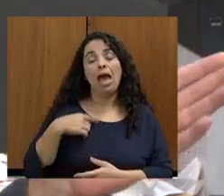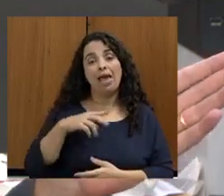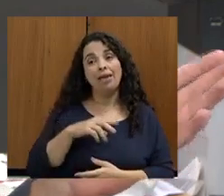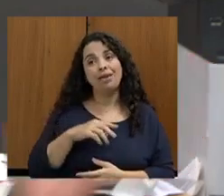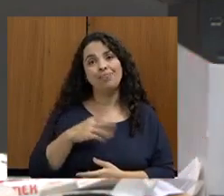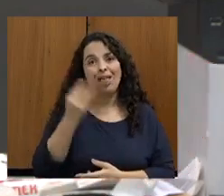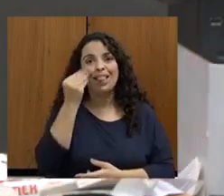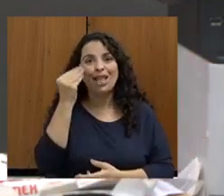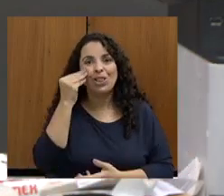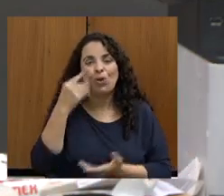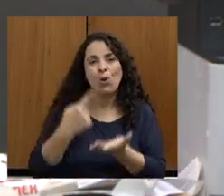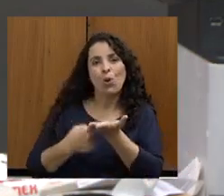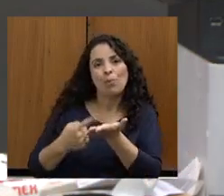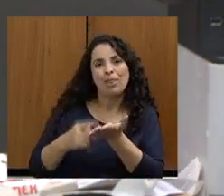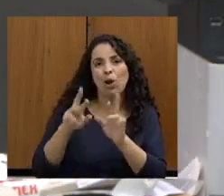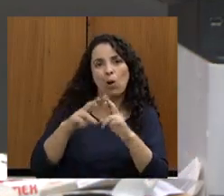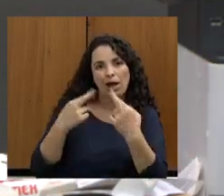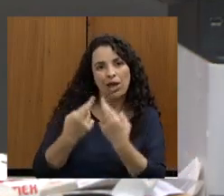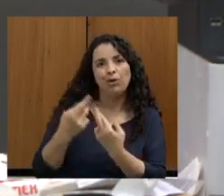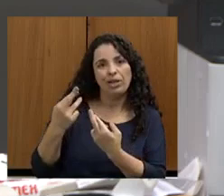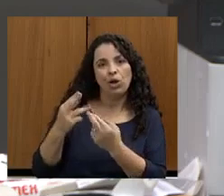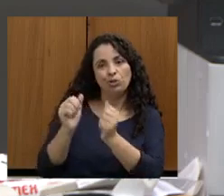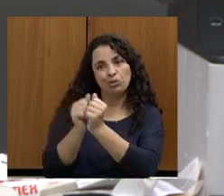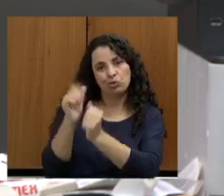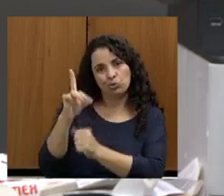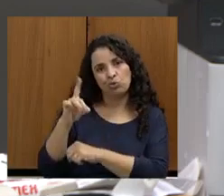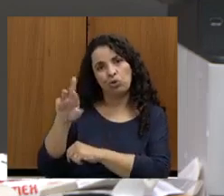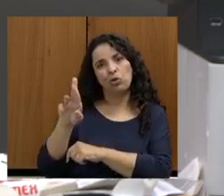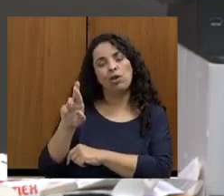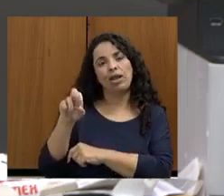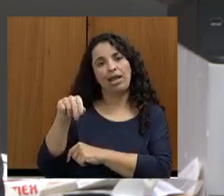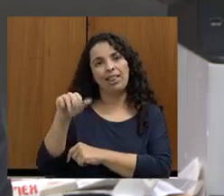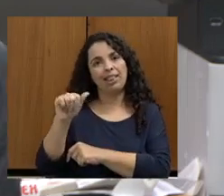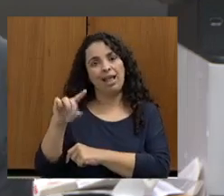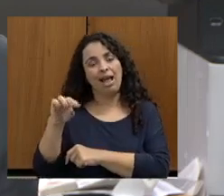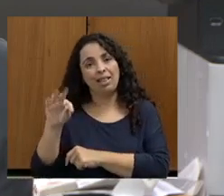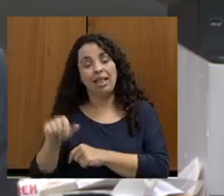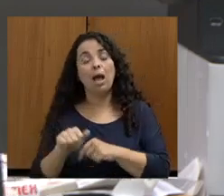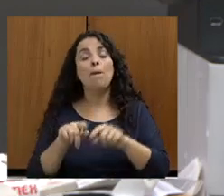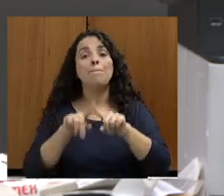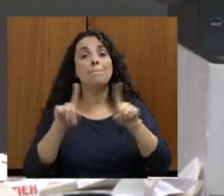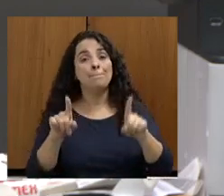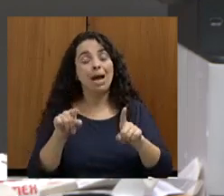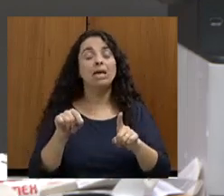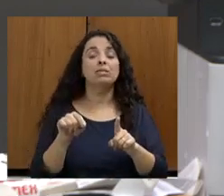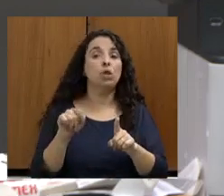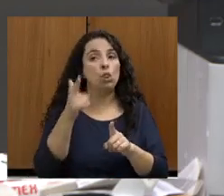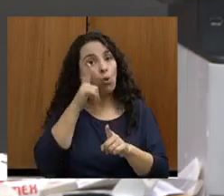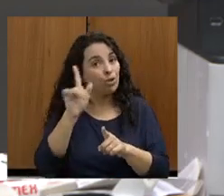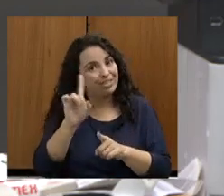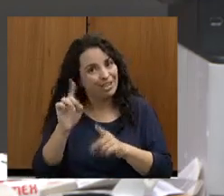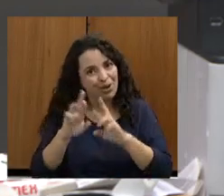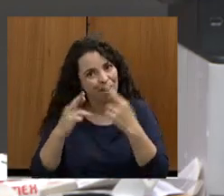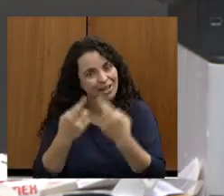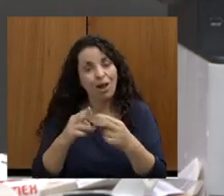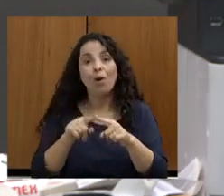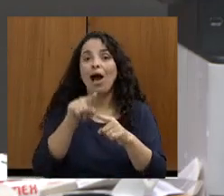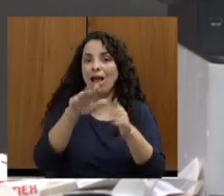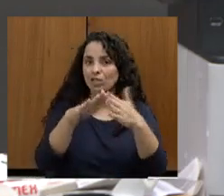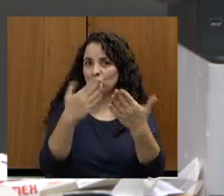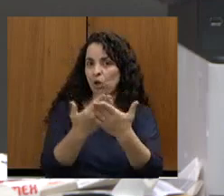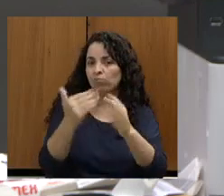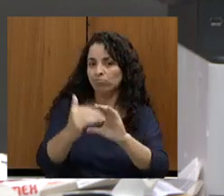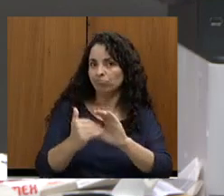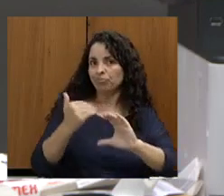tentou fazer uma reunião e não conseguimos fazer essa reunião, mas a escola nos respondeu esse ofício, prestando informações a